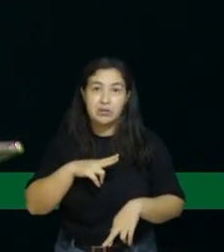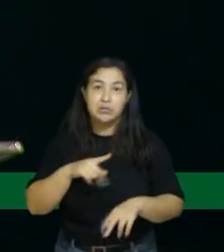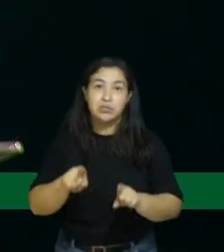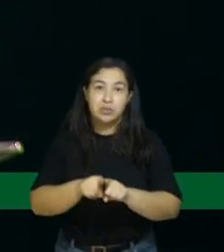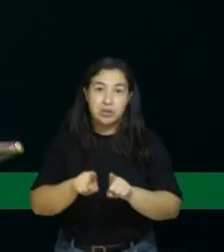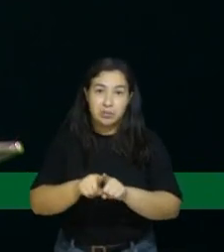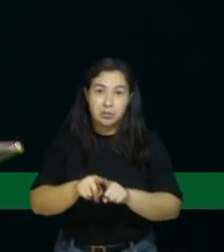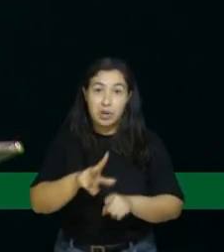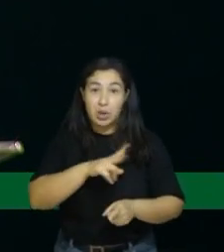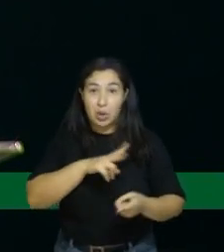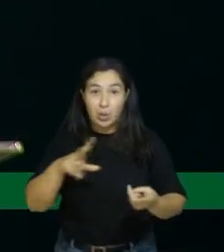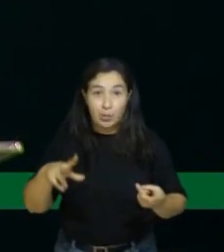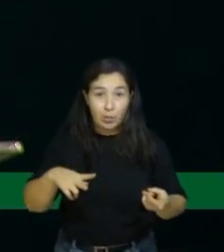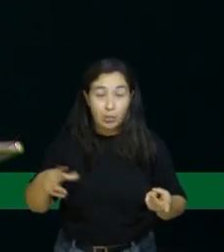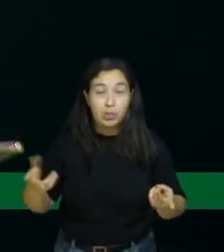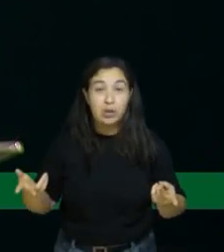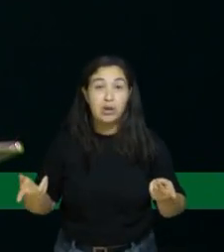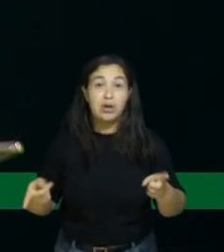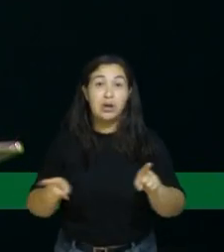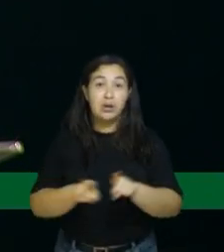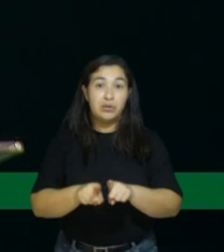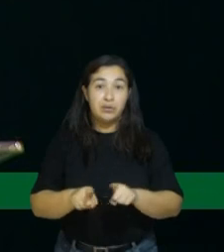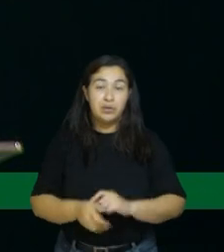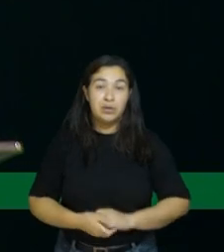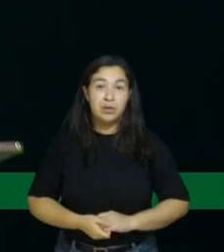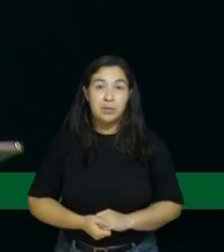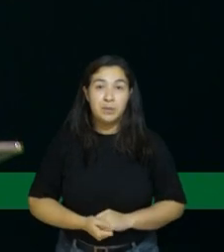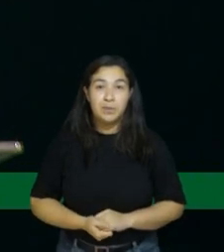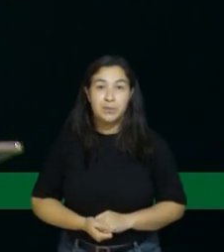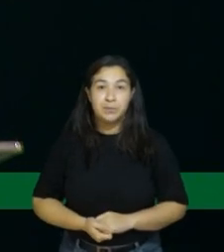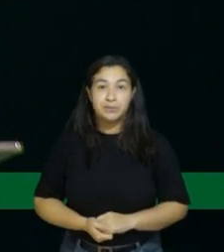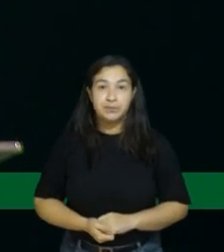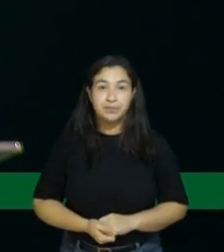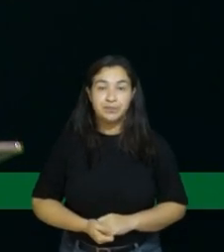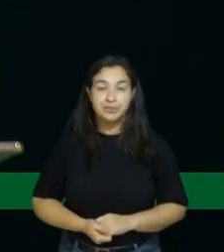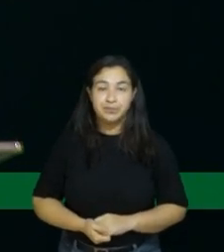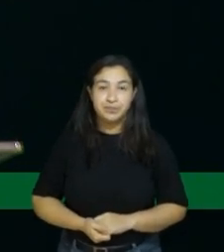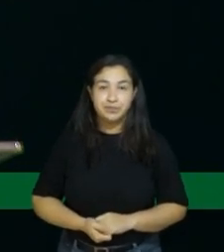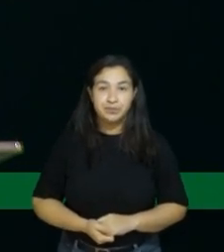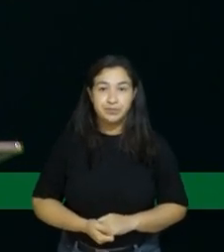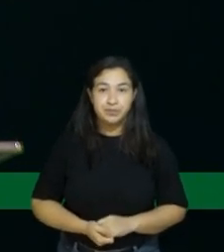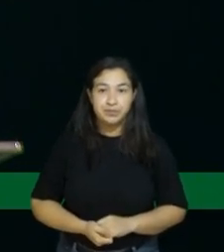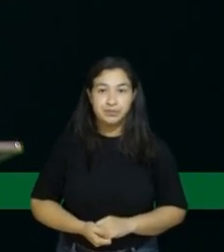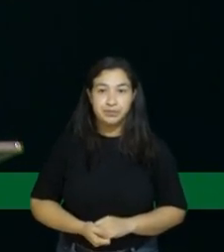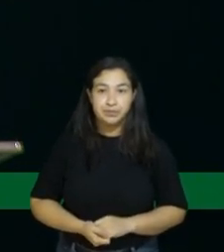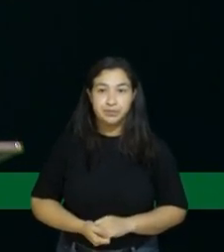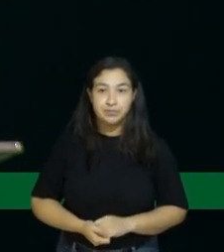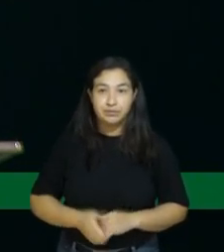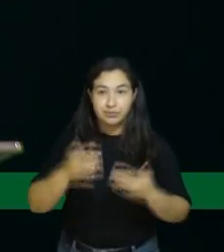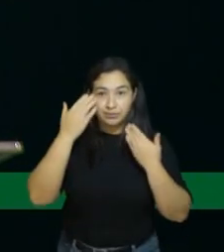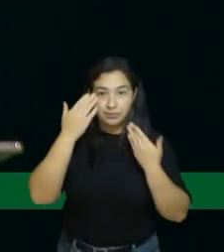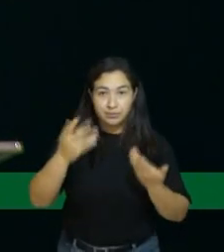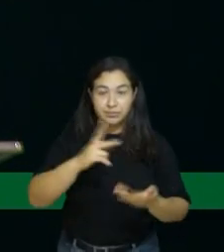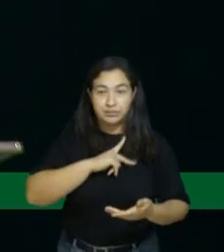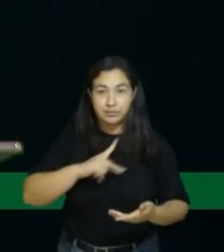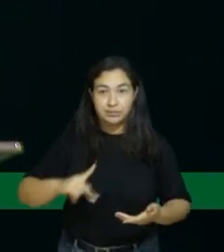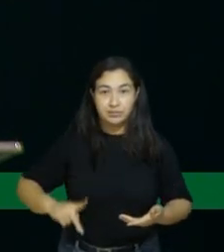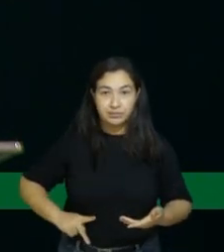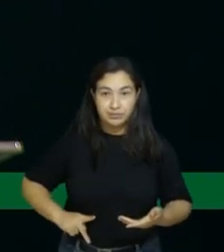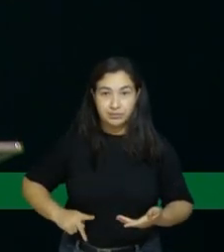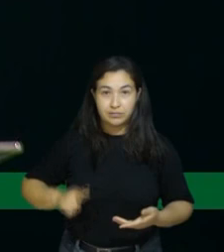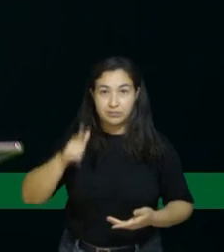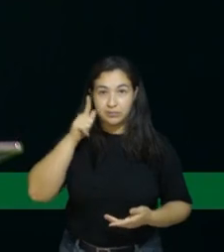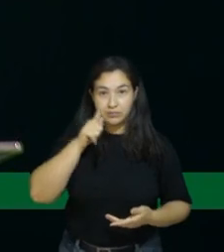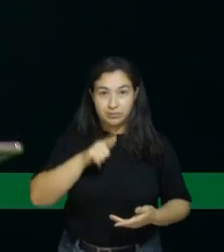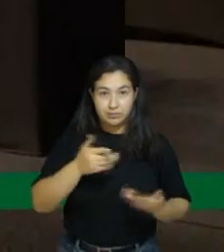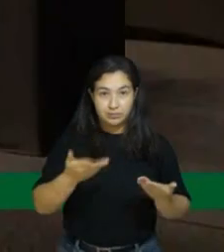pública e também mais 30 segundos para concluir Deputado Muito obrigado senhor presidente pela oportunidade